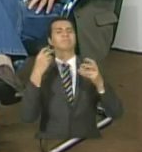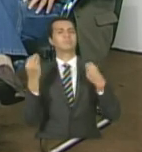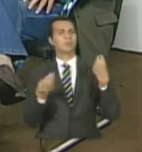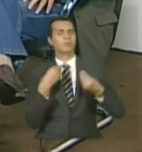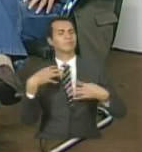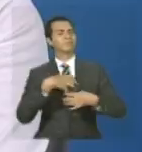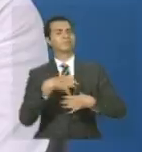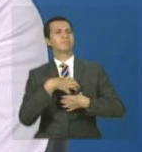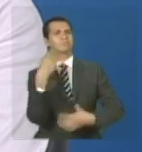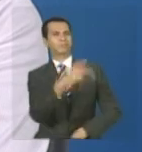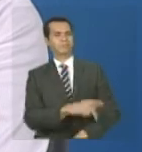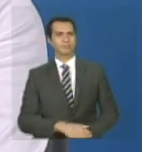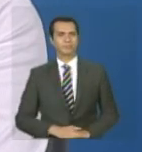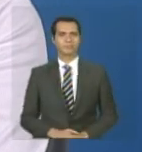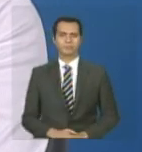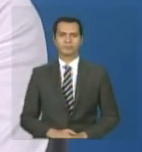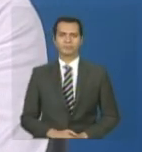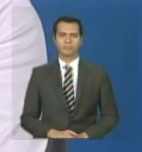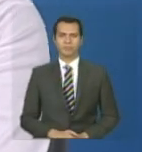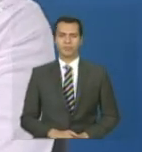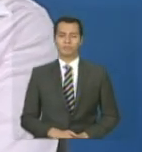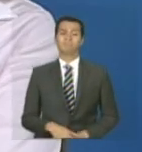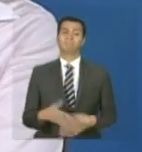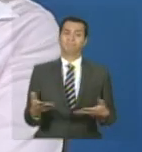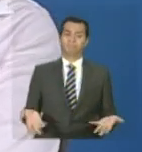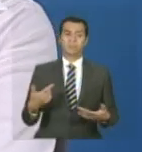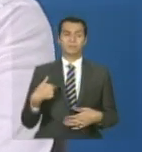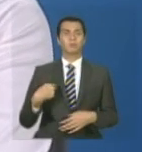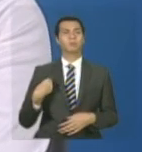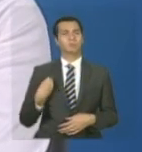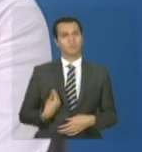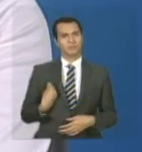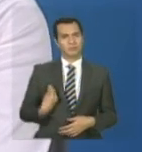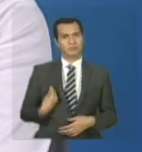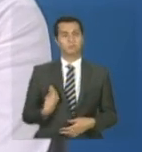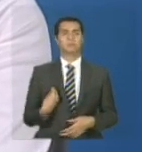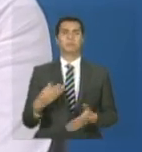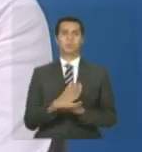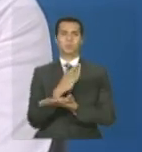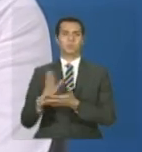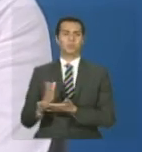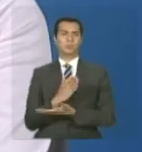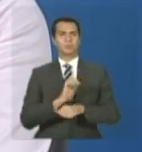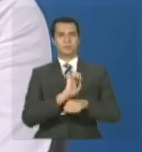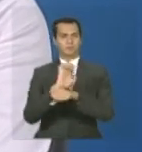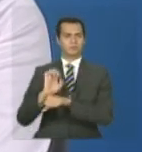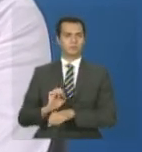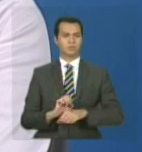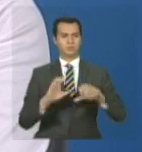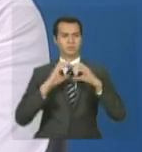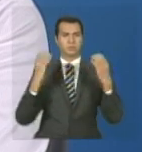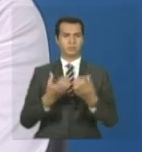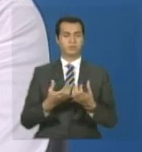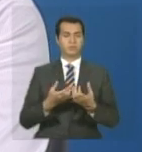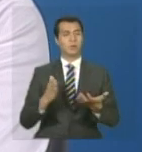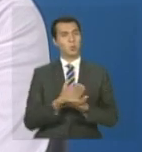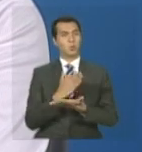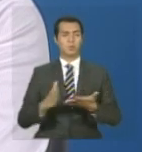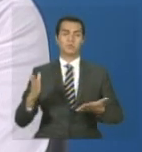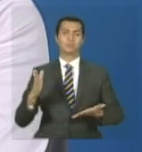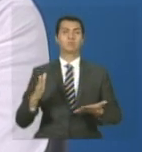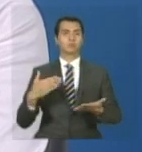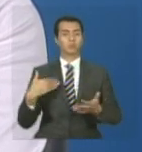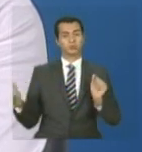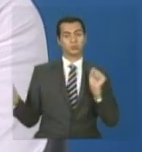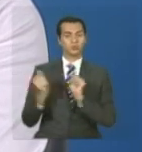eu participei de algumas conferências estaduais, inclusive algumas junto com o Ruano, E eu acho que o que é importante compreender